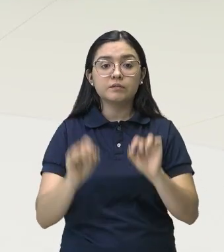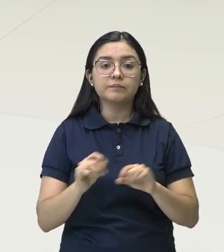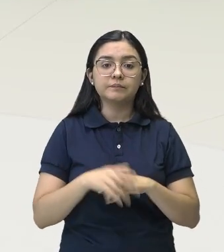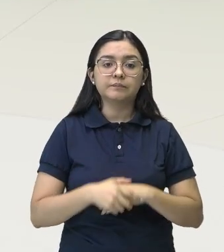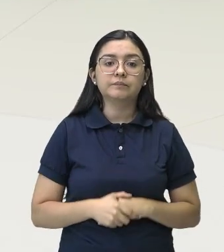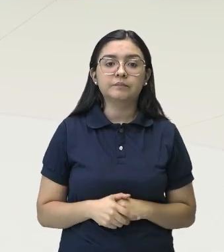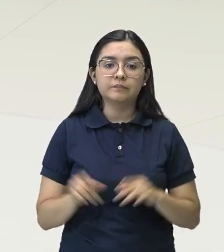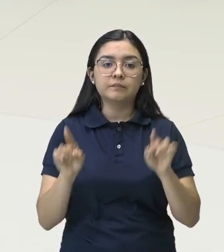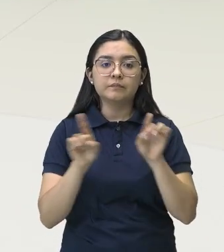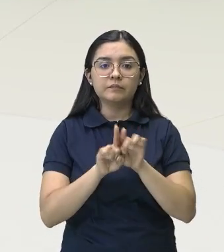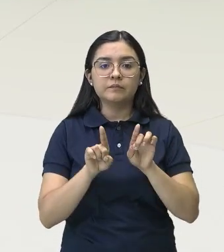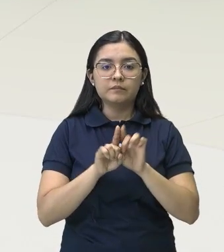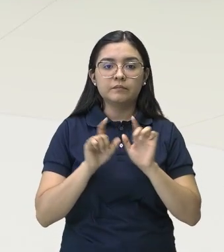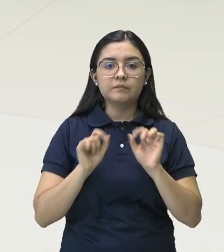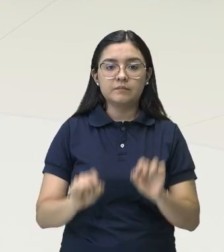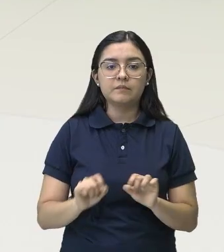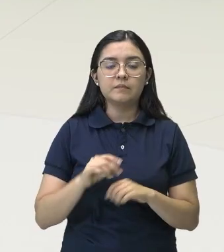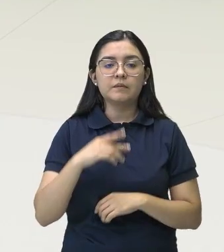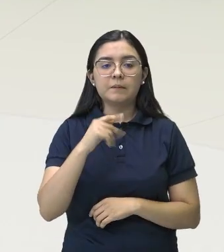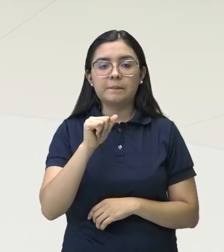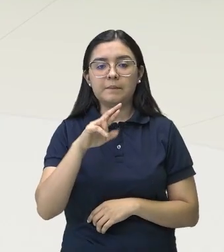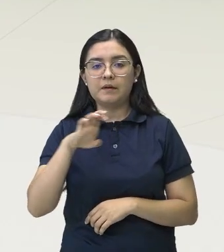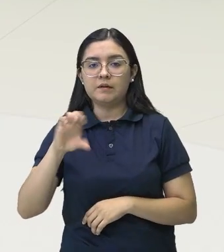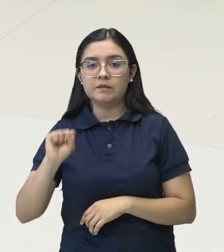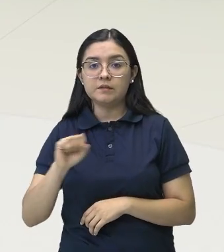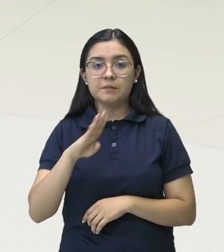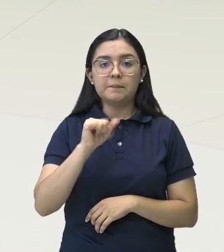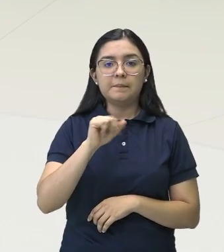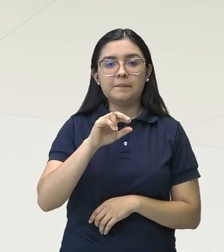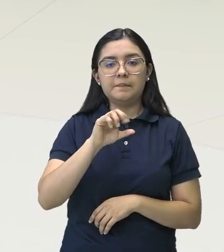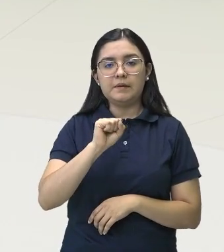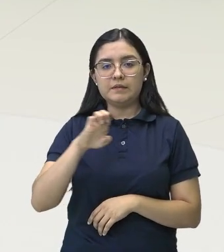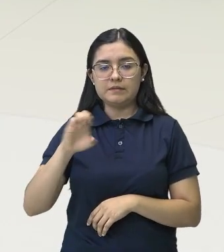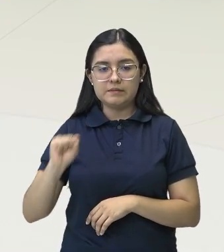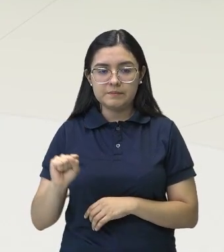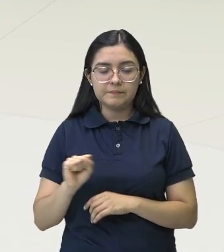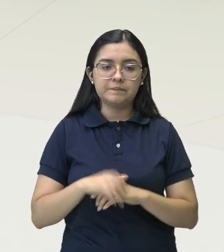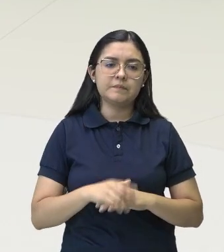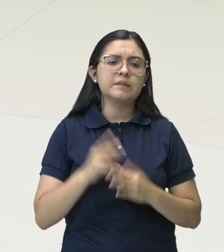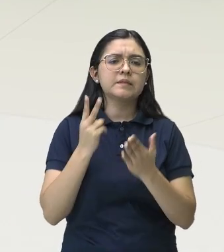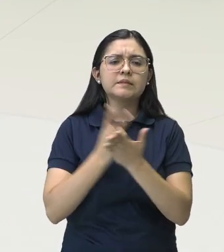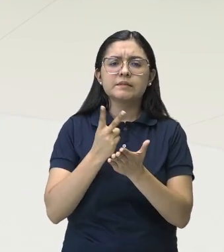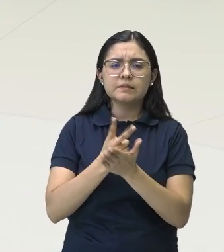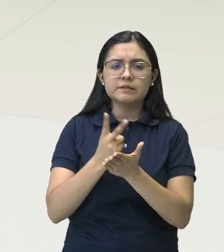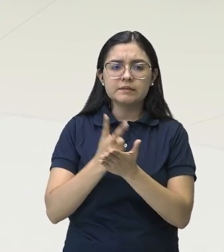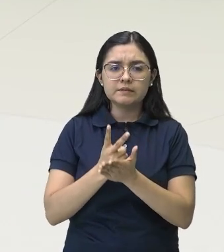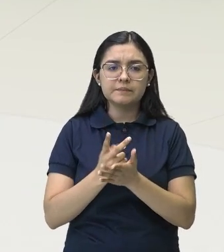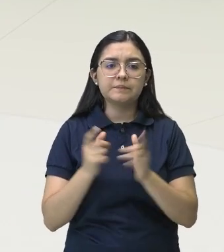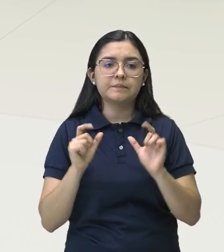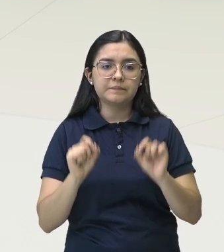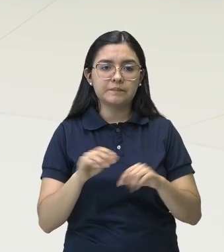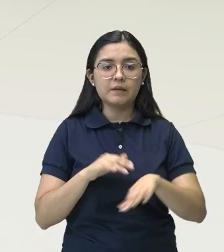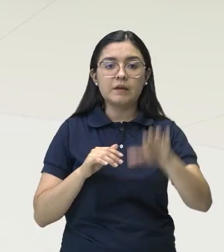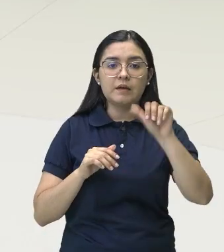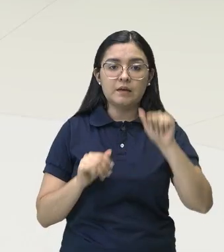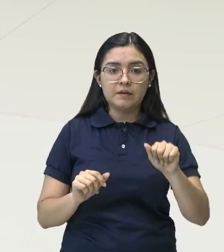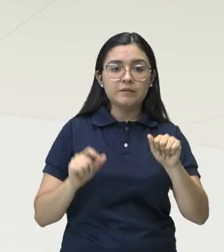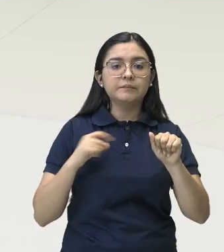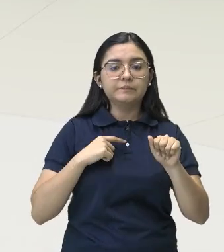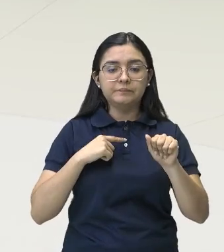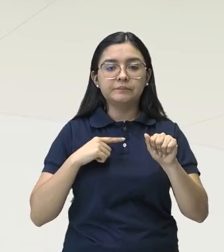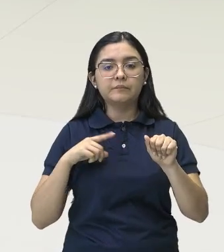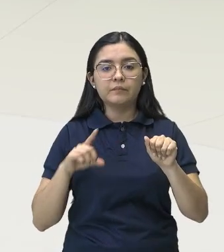presença dos pares de bases nitrogenadas. Sempre a adenina vai se parear